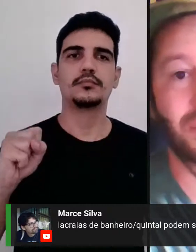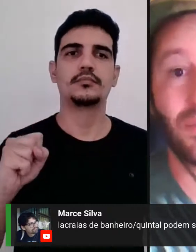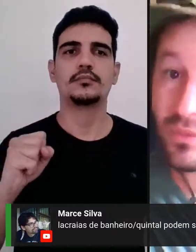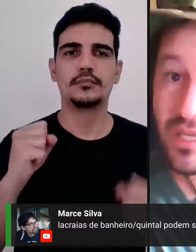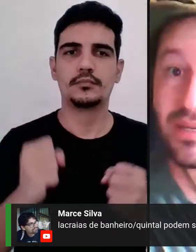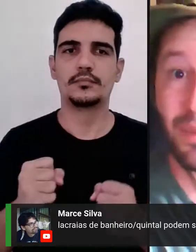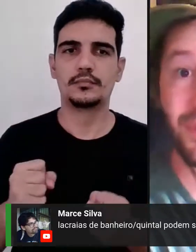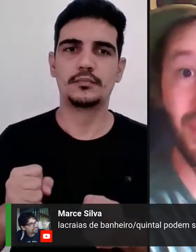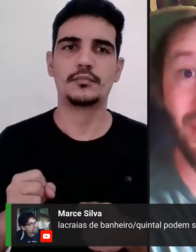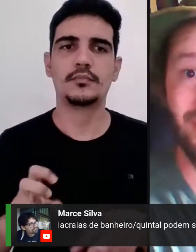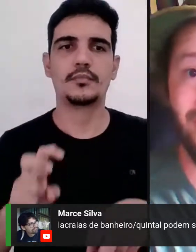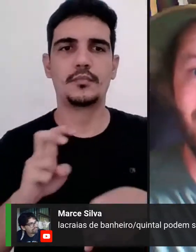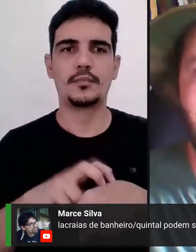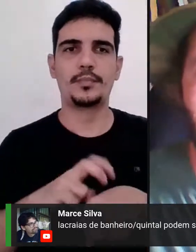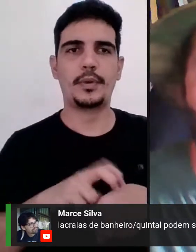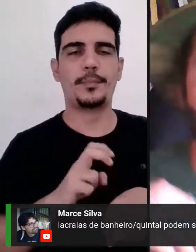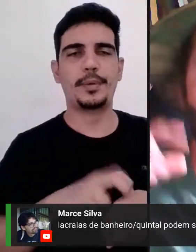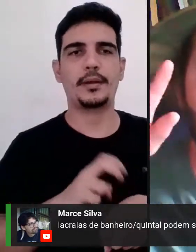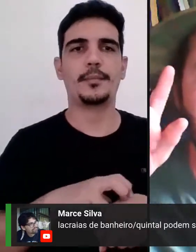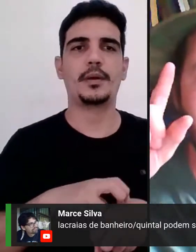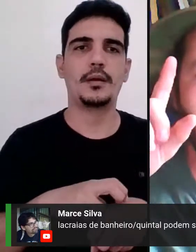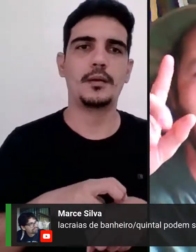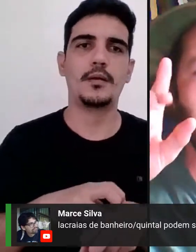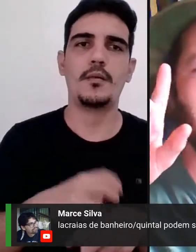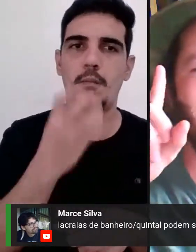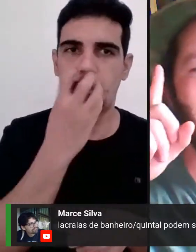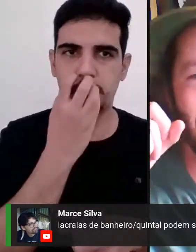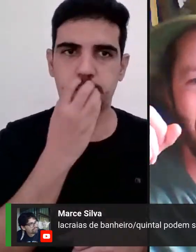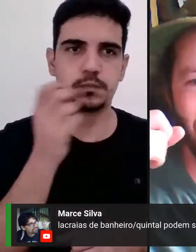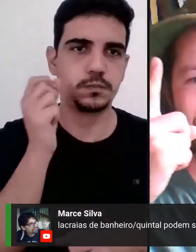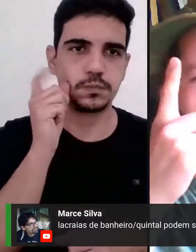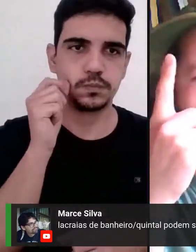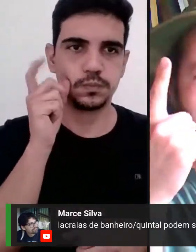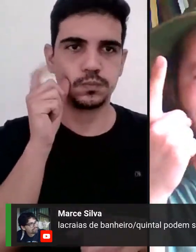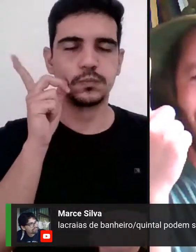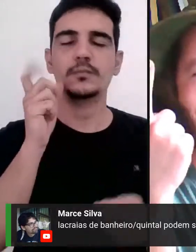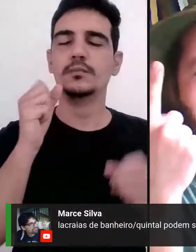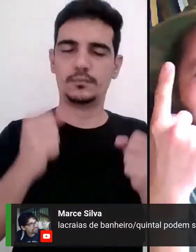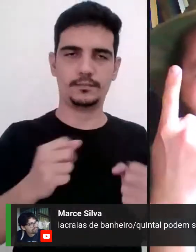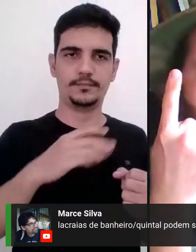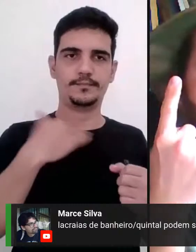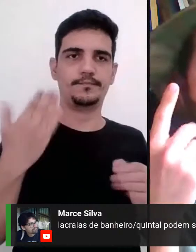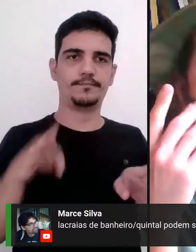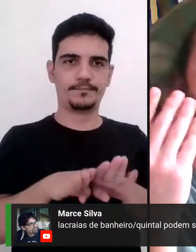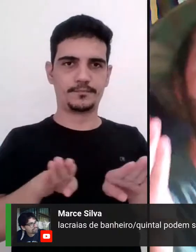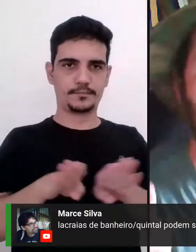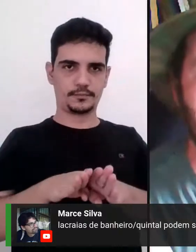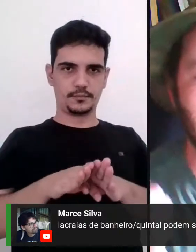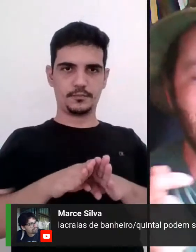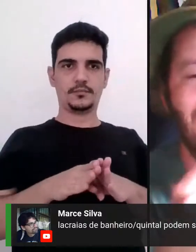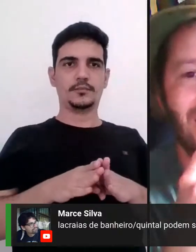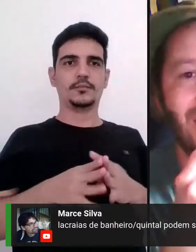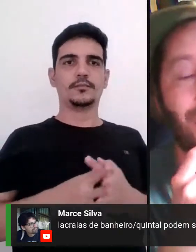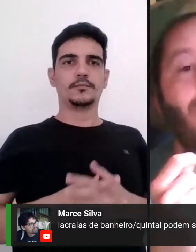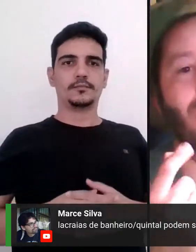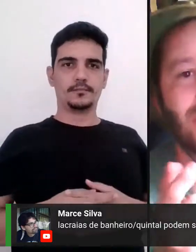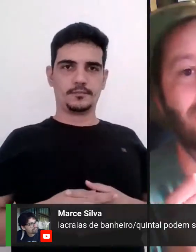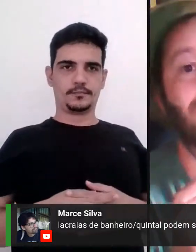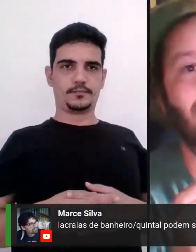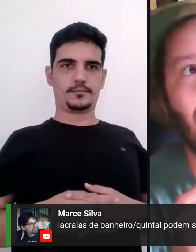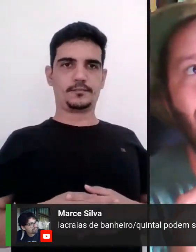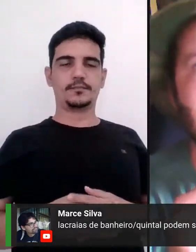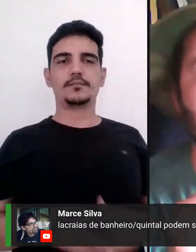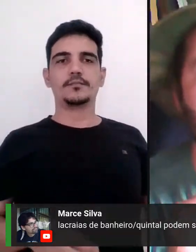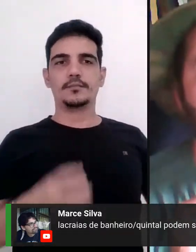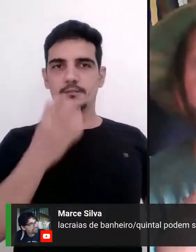2 cães. Um deles é bem pequeno, né? O Pudim, ele pesa 1 quilo. Então é um cachorrinho peso pena. Pode